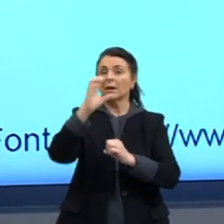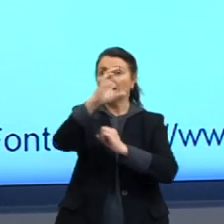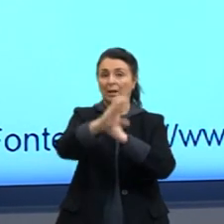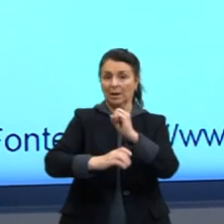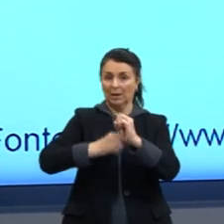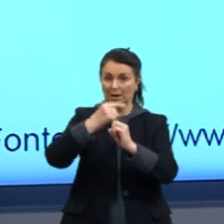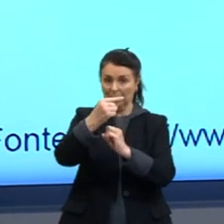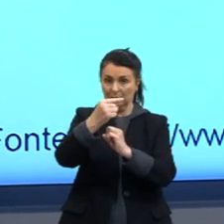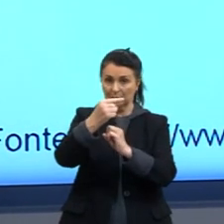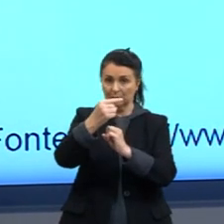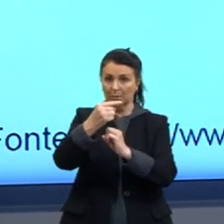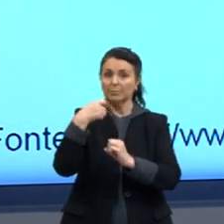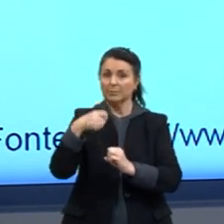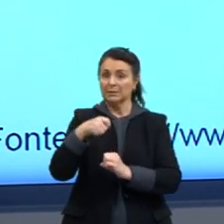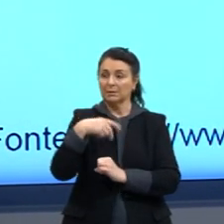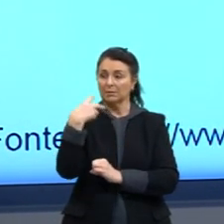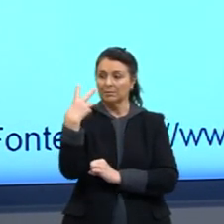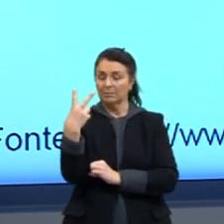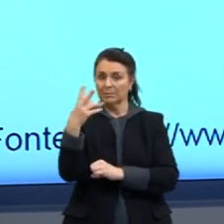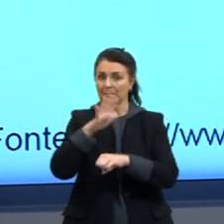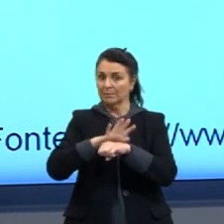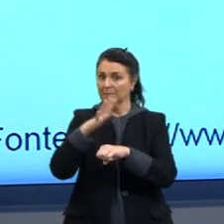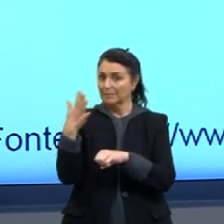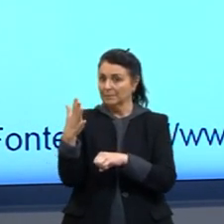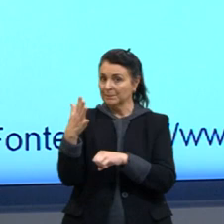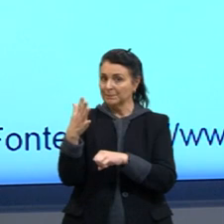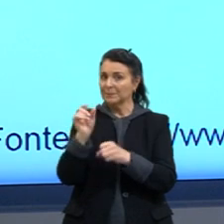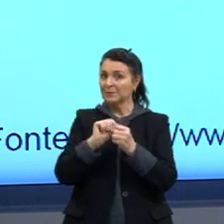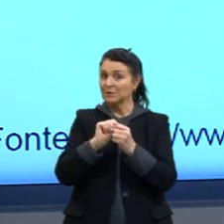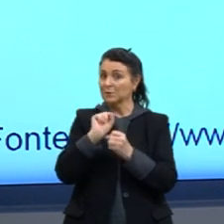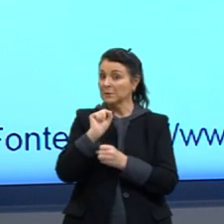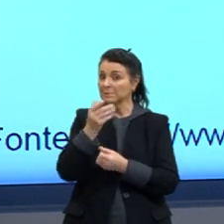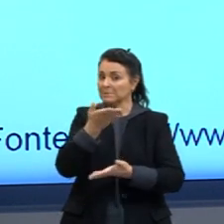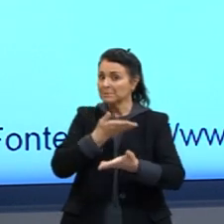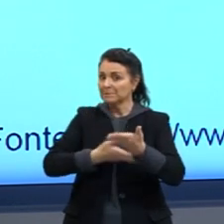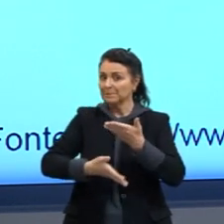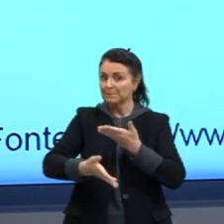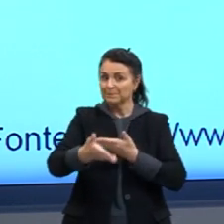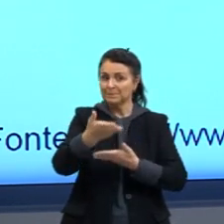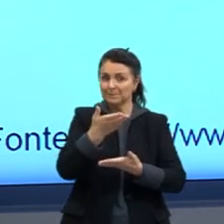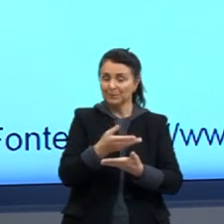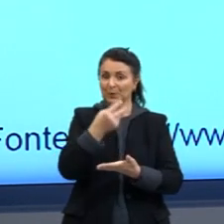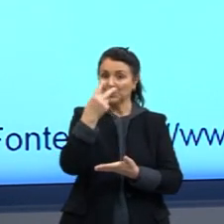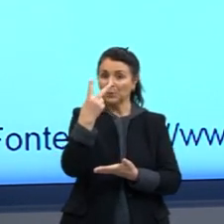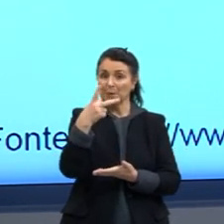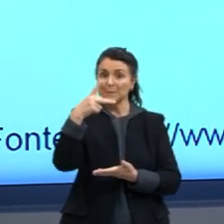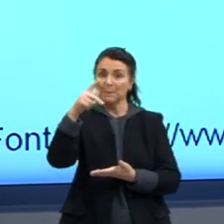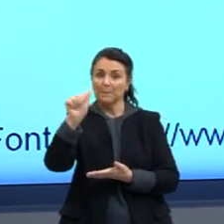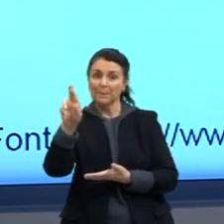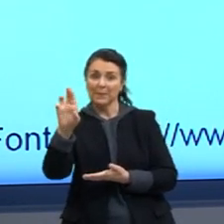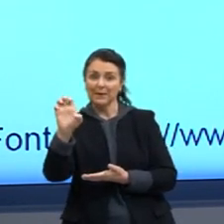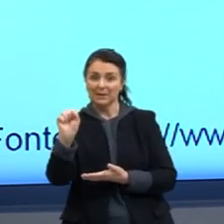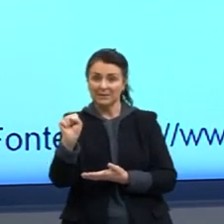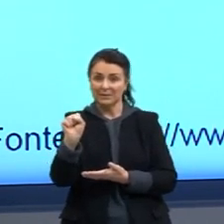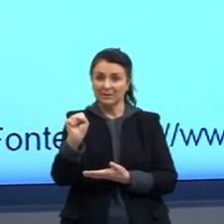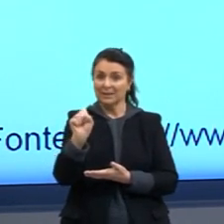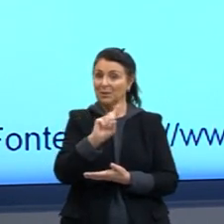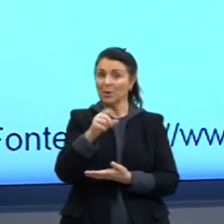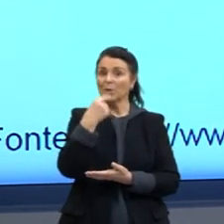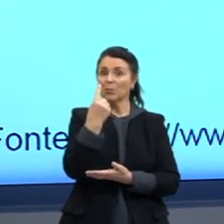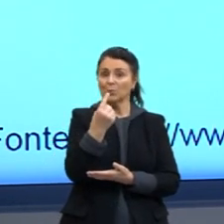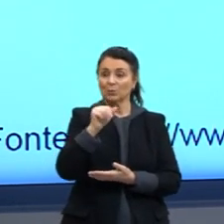ambos precisam de dois o que que vai ocorrer eles vão compartilhar dois pares de elétrons Por que não ah certamente é um par só